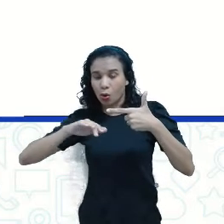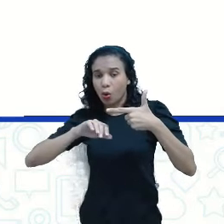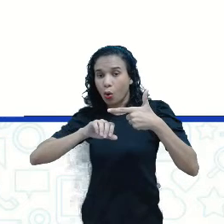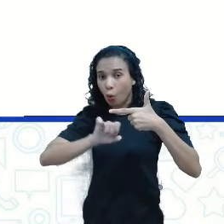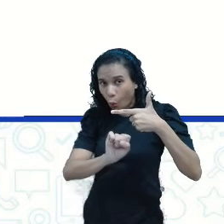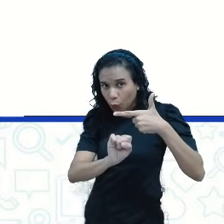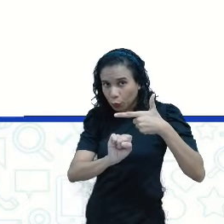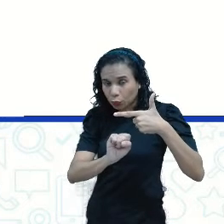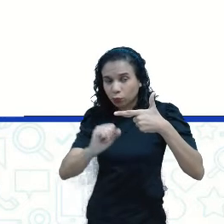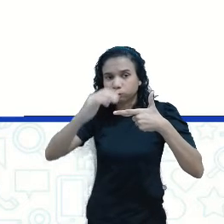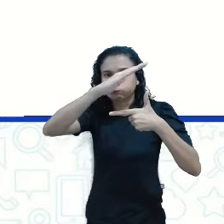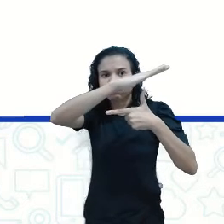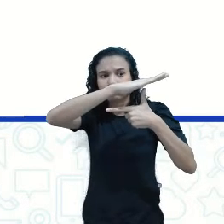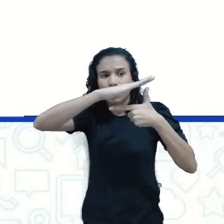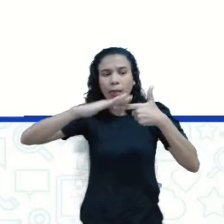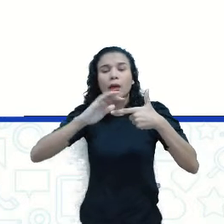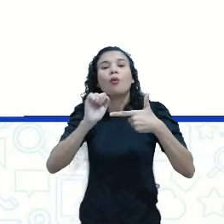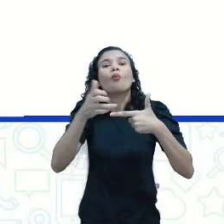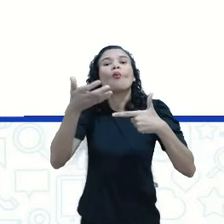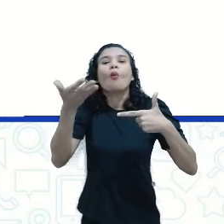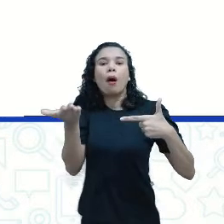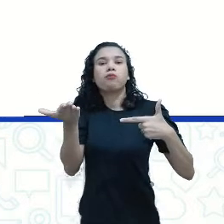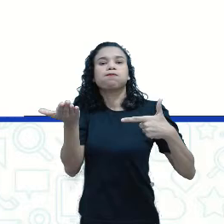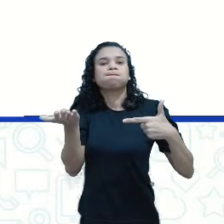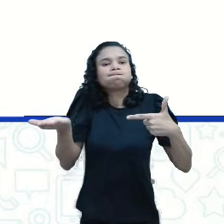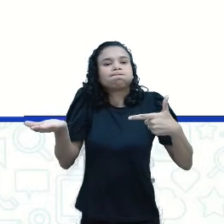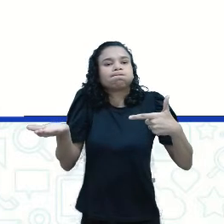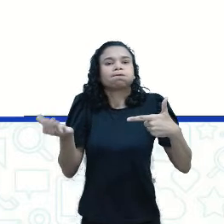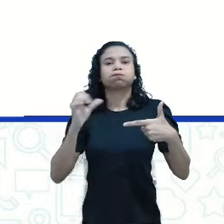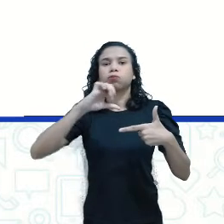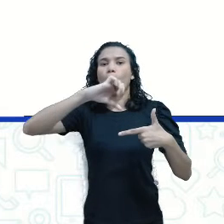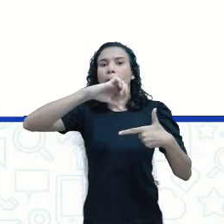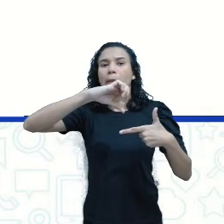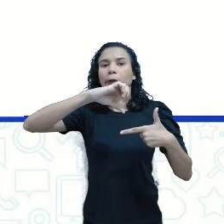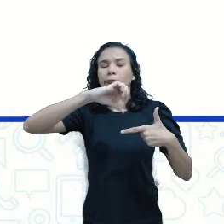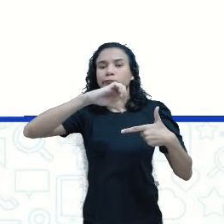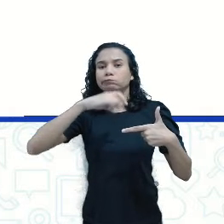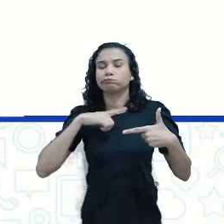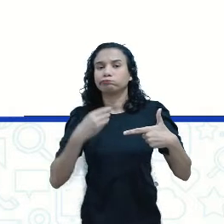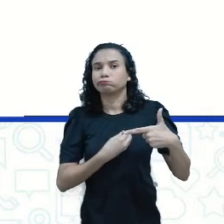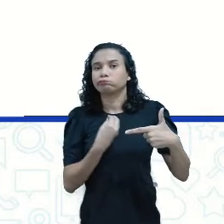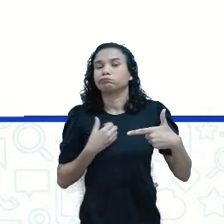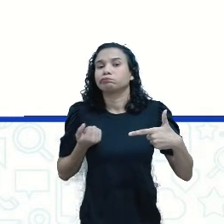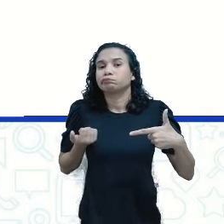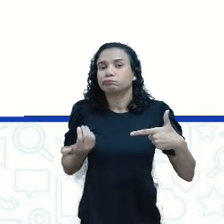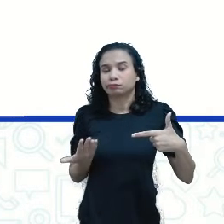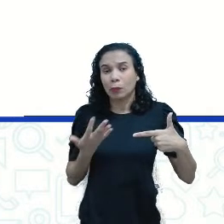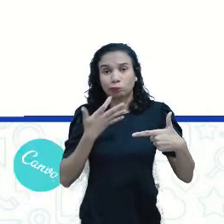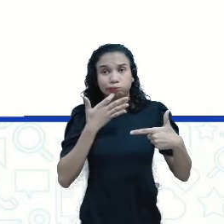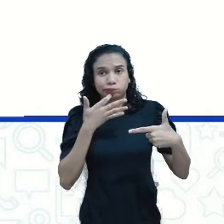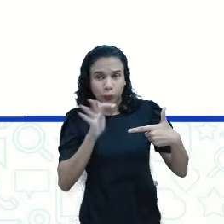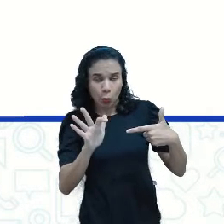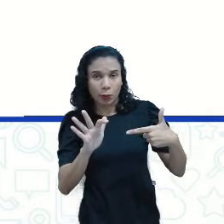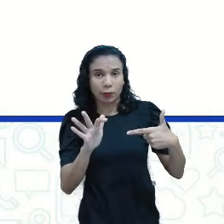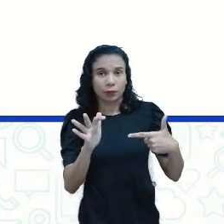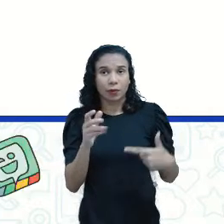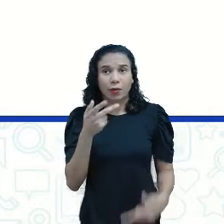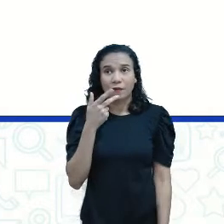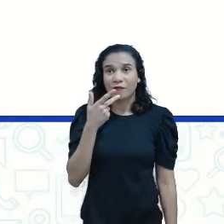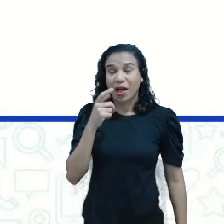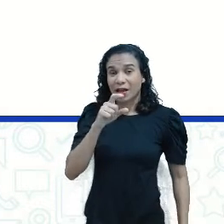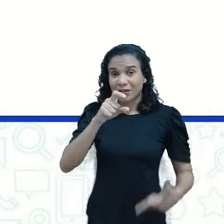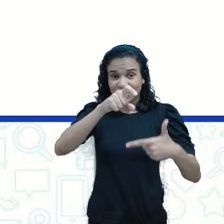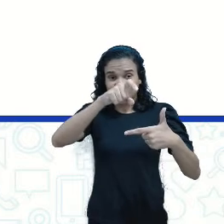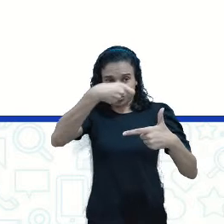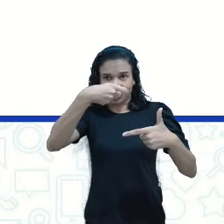e eu quero saber qual é o comprimento dessa escada. E aí, como eu não sei, a gente chama ela de